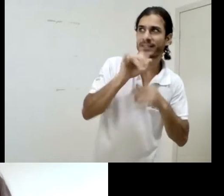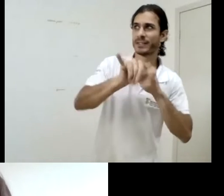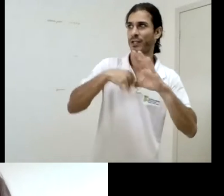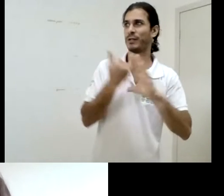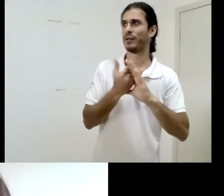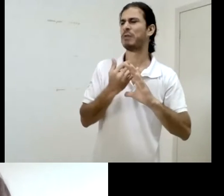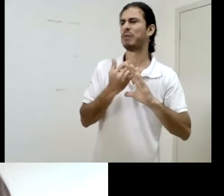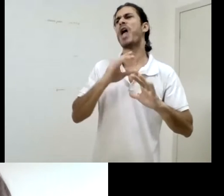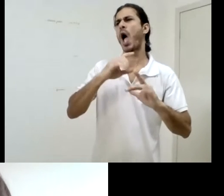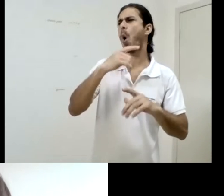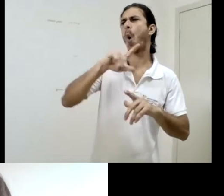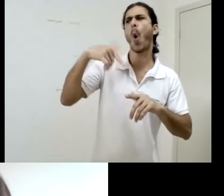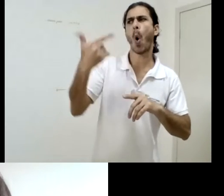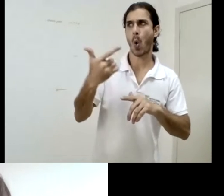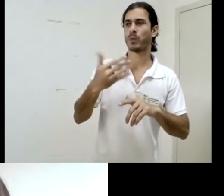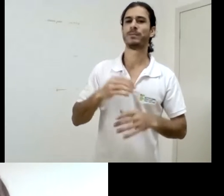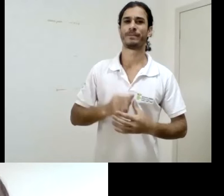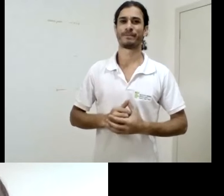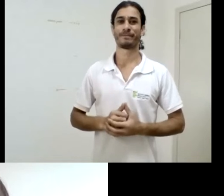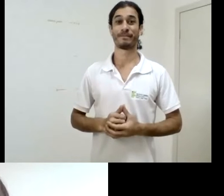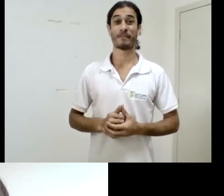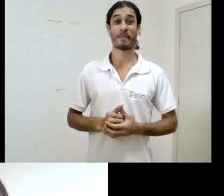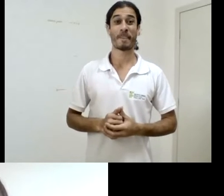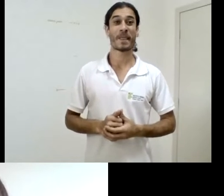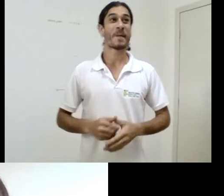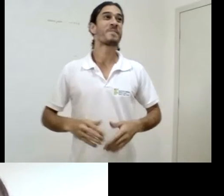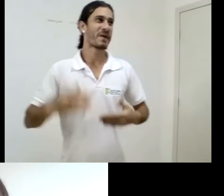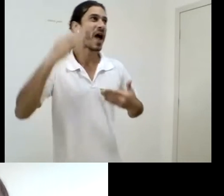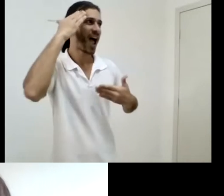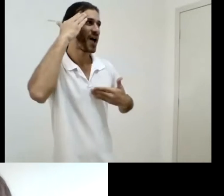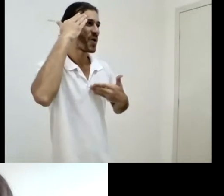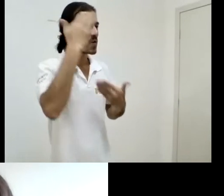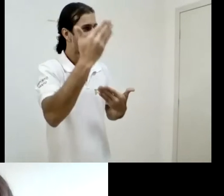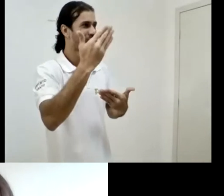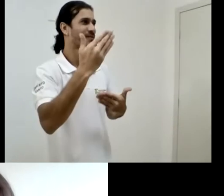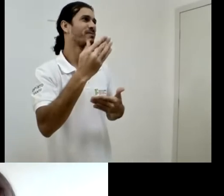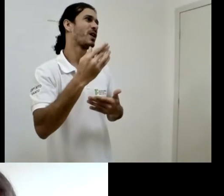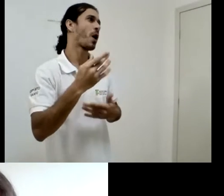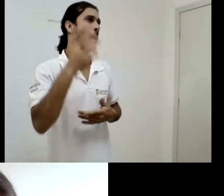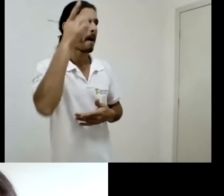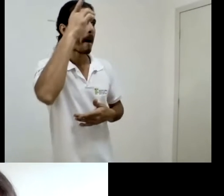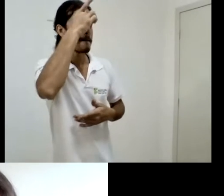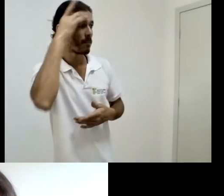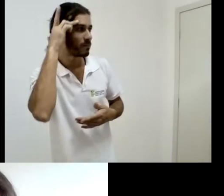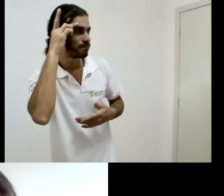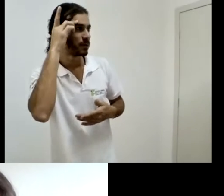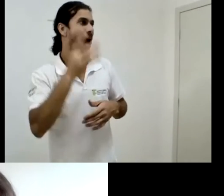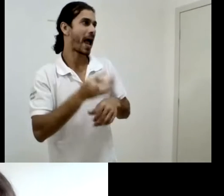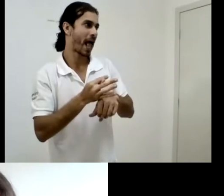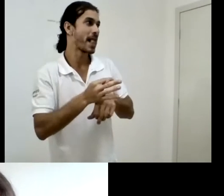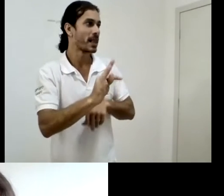Mas eu queria agradecer. Eu estou falando mais assim para quem ficou na técnica, né? Um abraço aí é o professor Edson, diretor